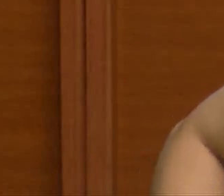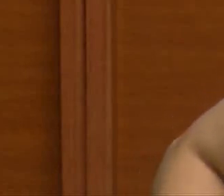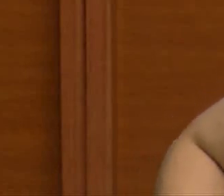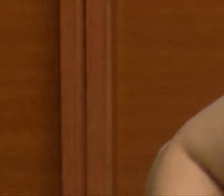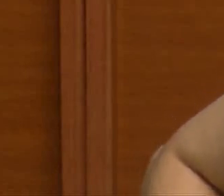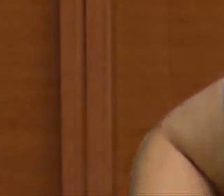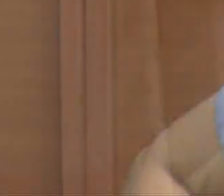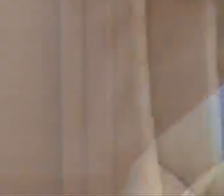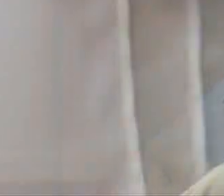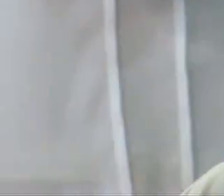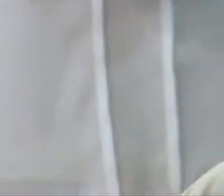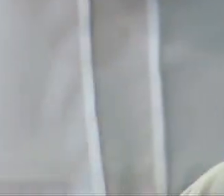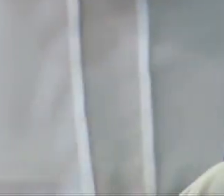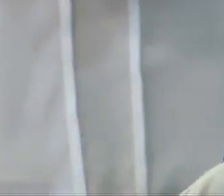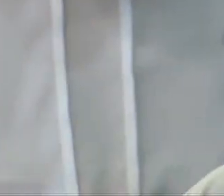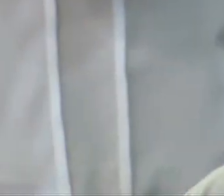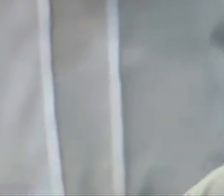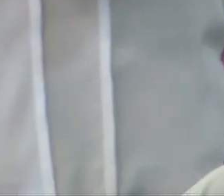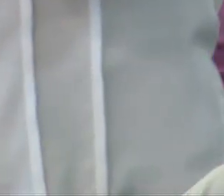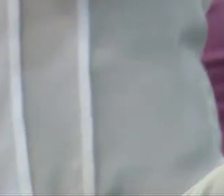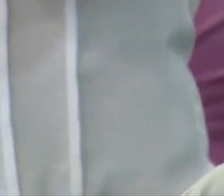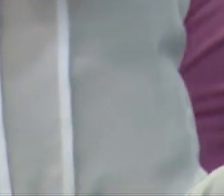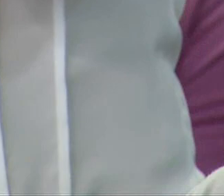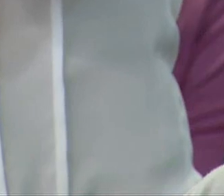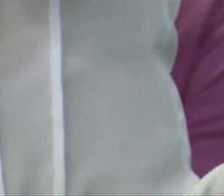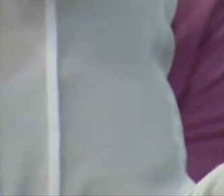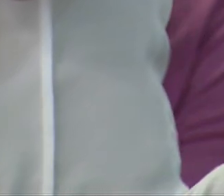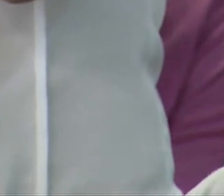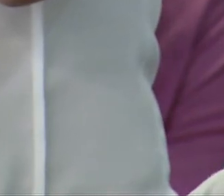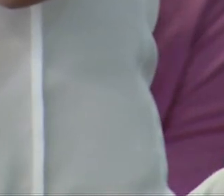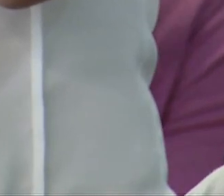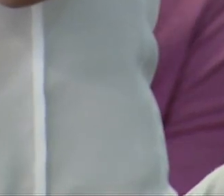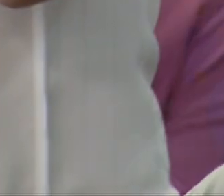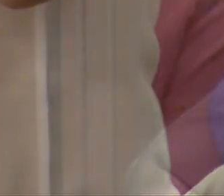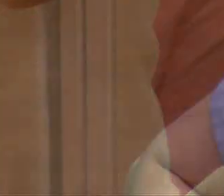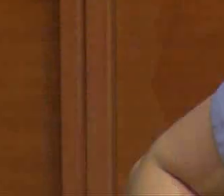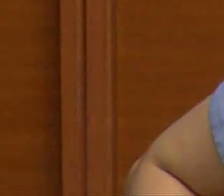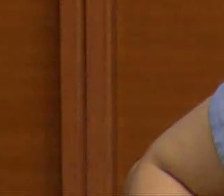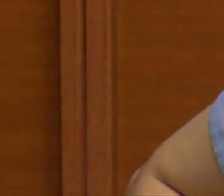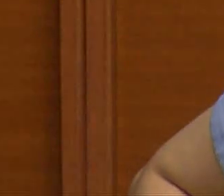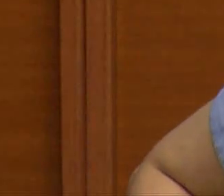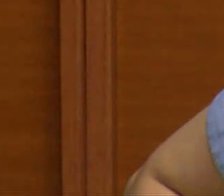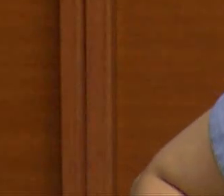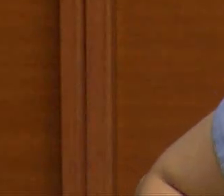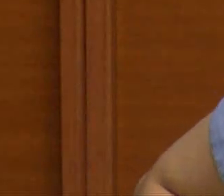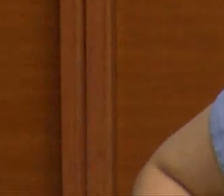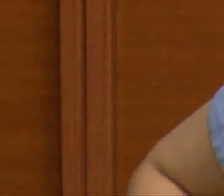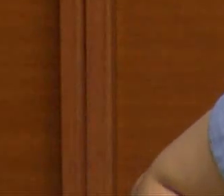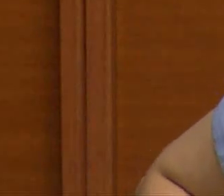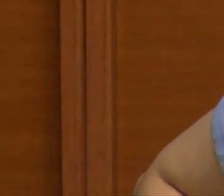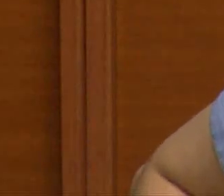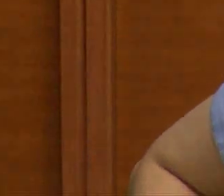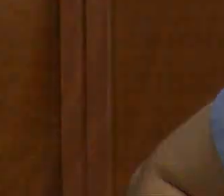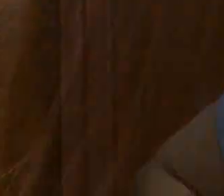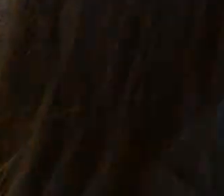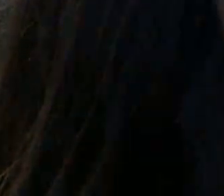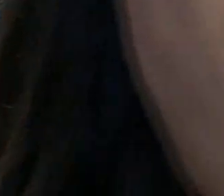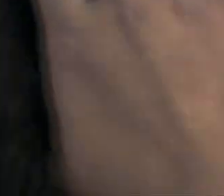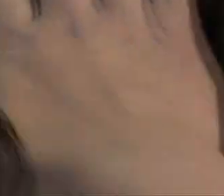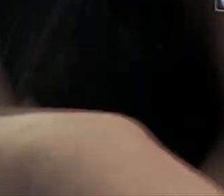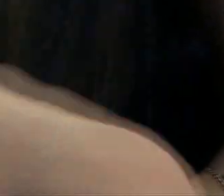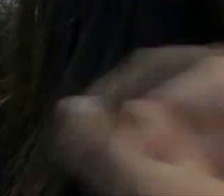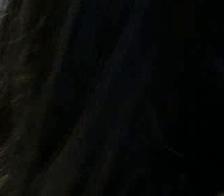se multiplicou, que bom que você chegou pra somar. Ouvi dizer que